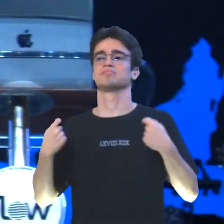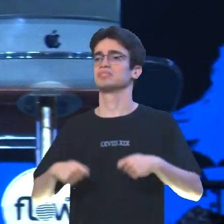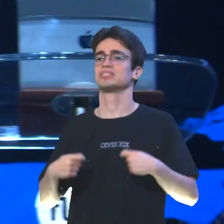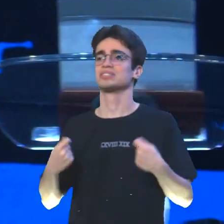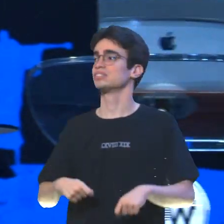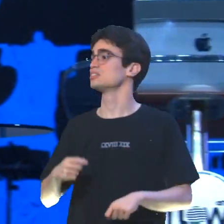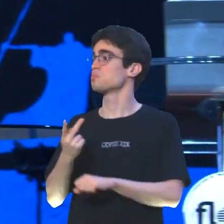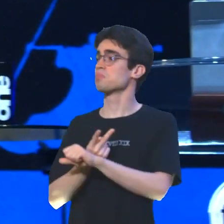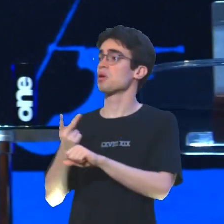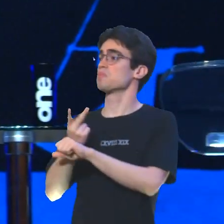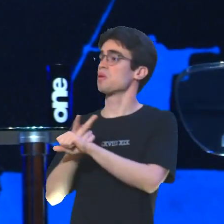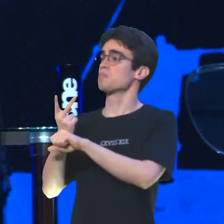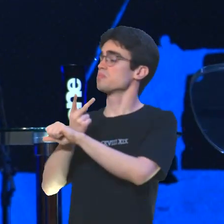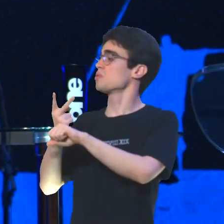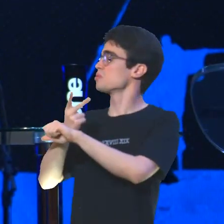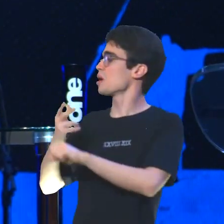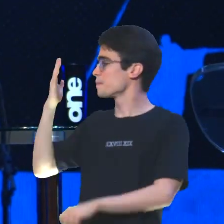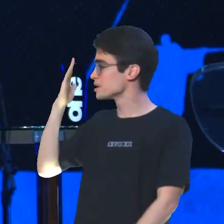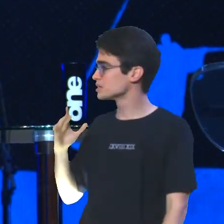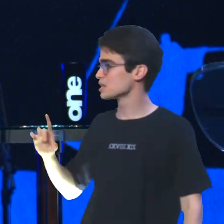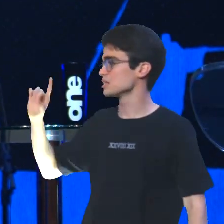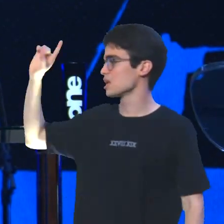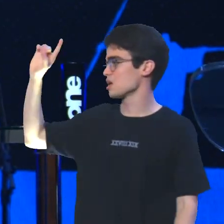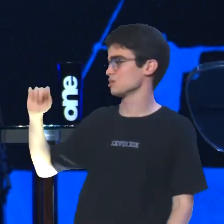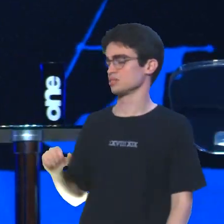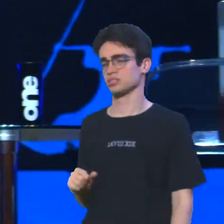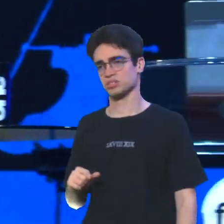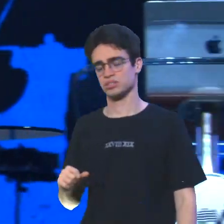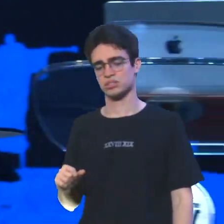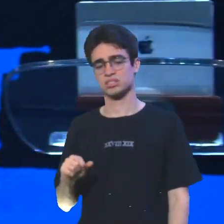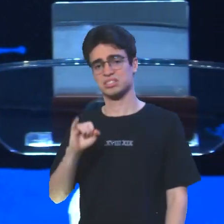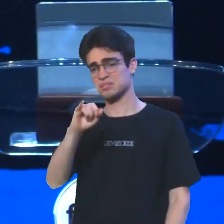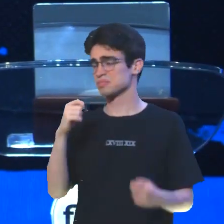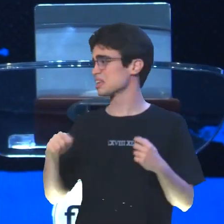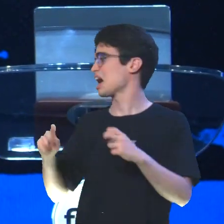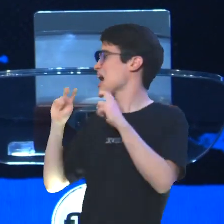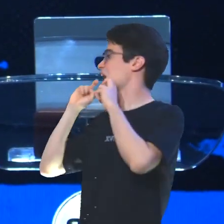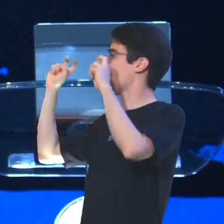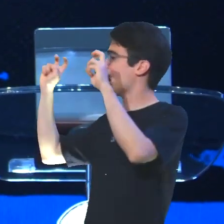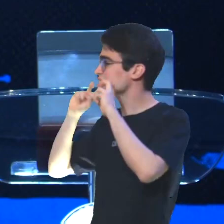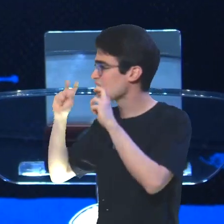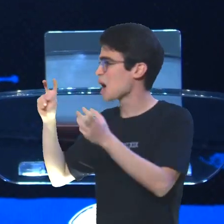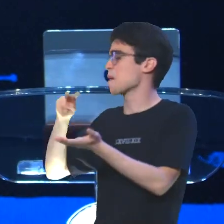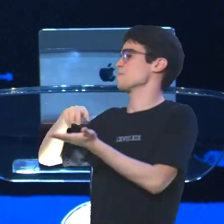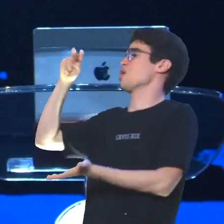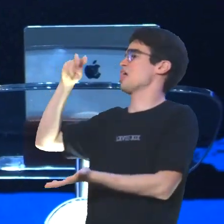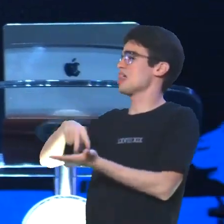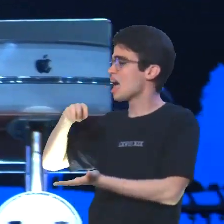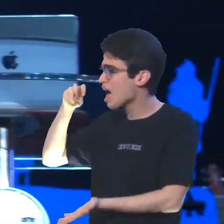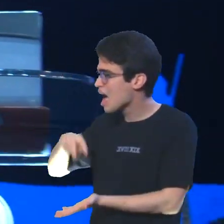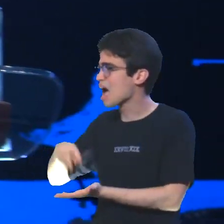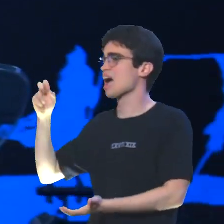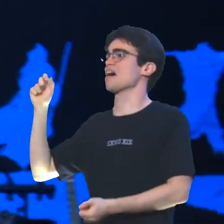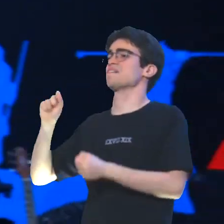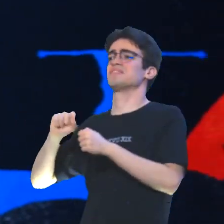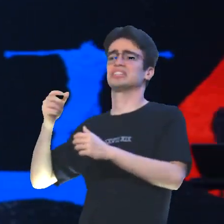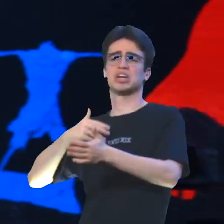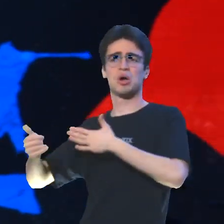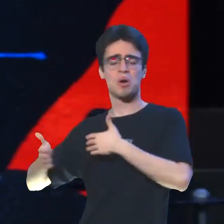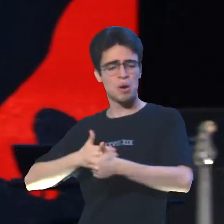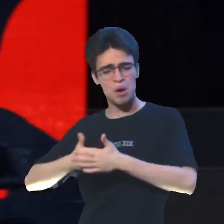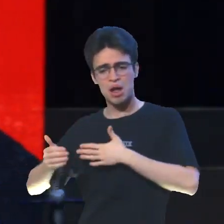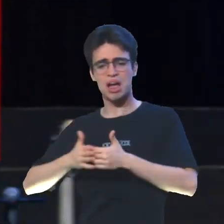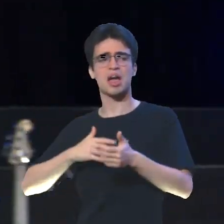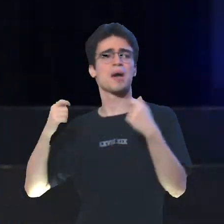afobado pela presença do Senhor. Se precisar gritar, se precisar pular, se precisar fazer o que for